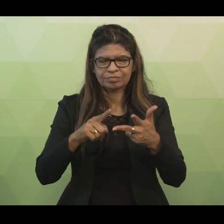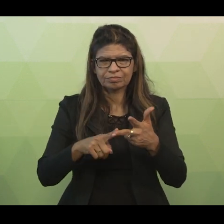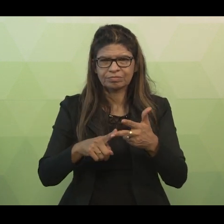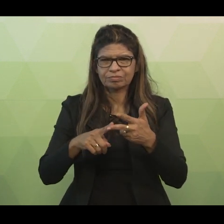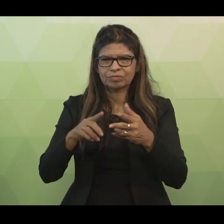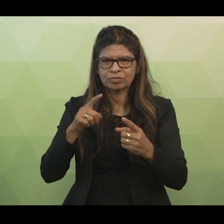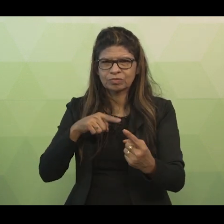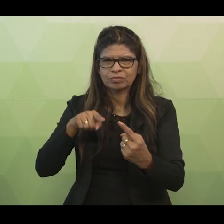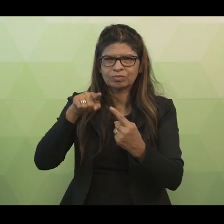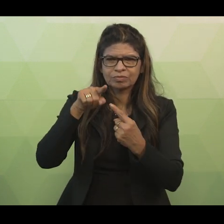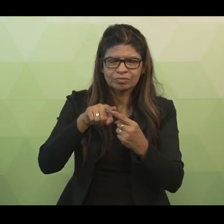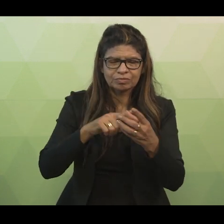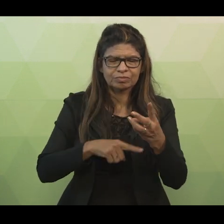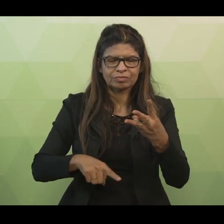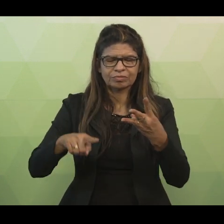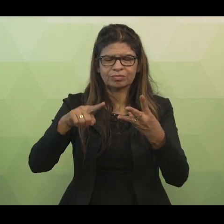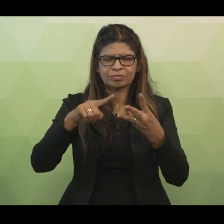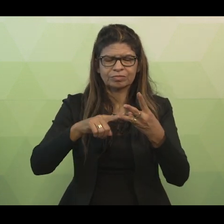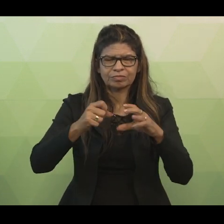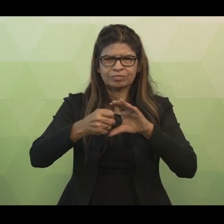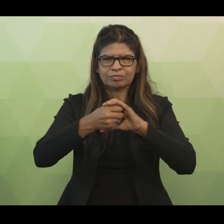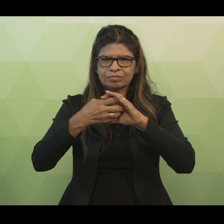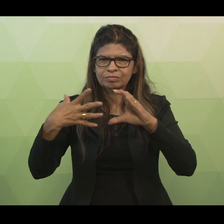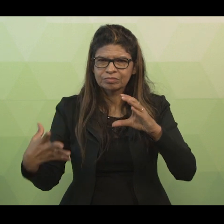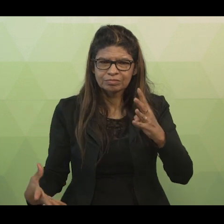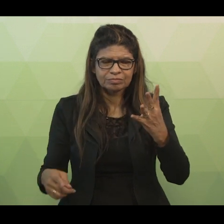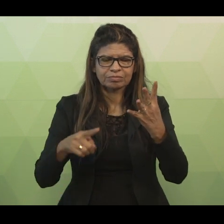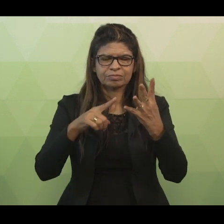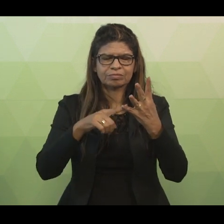é importante porque facilita a especificação dos